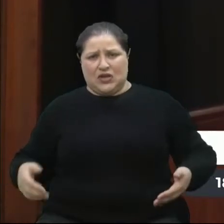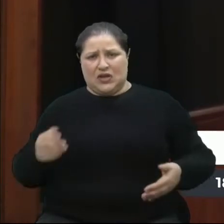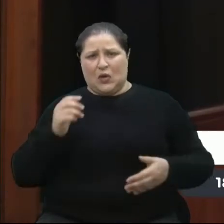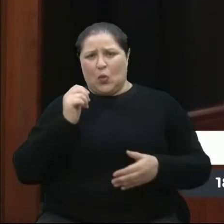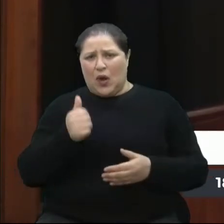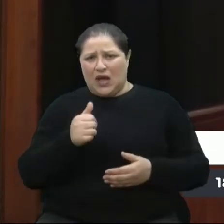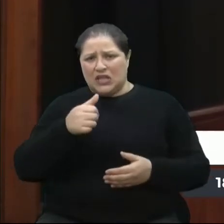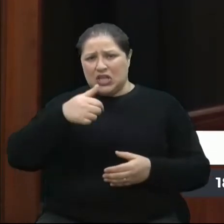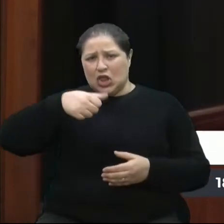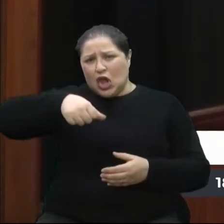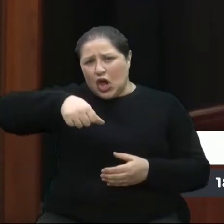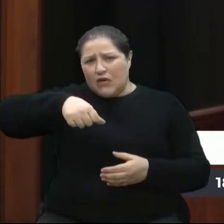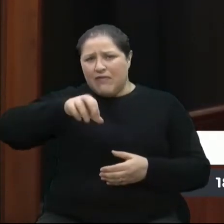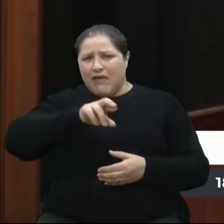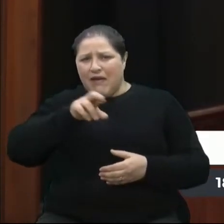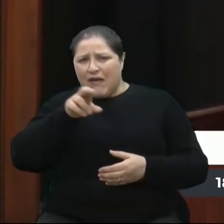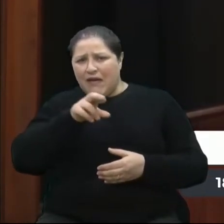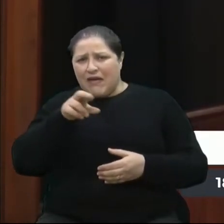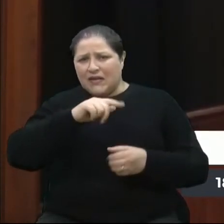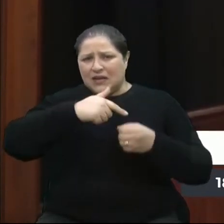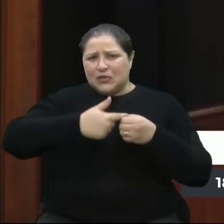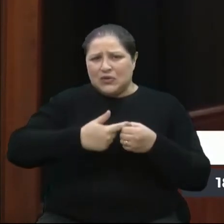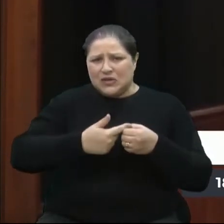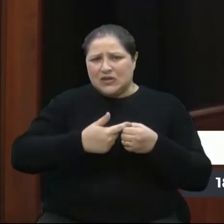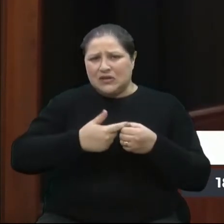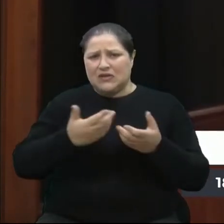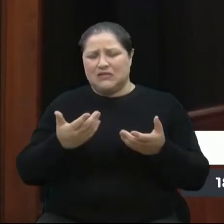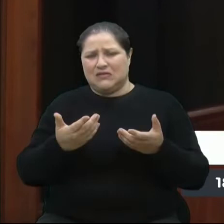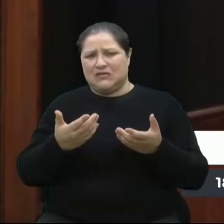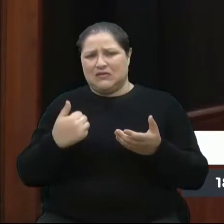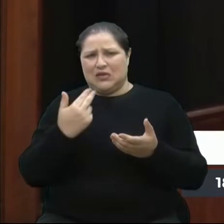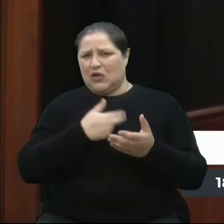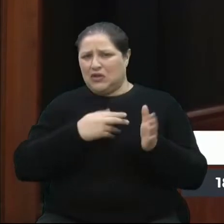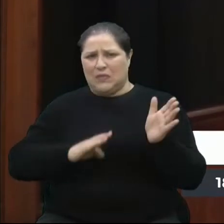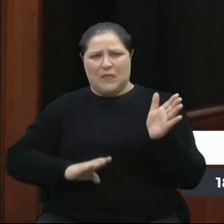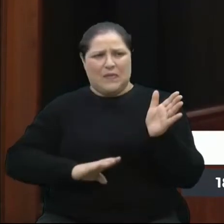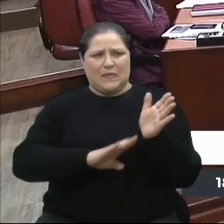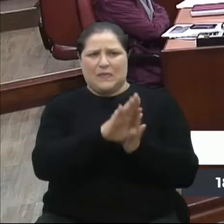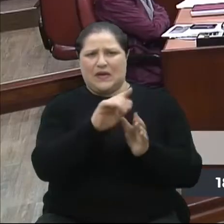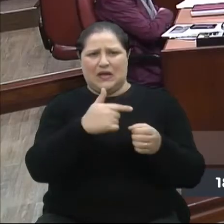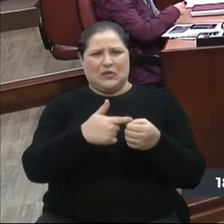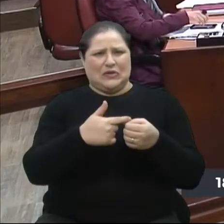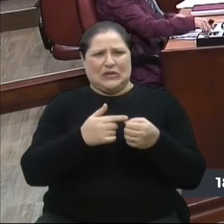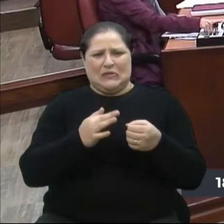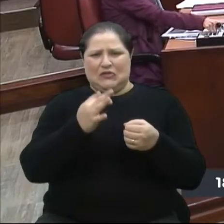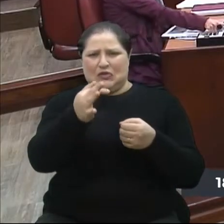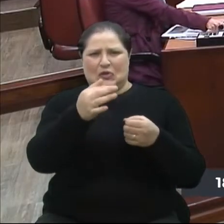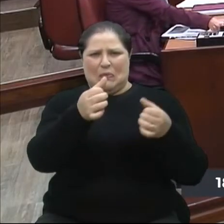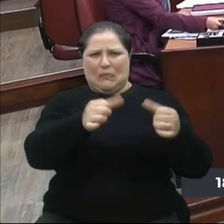nós vamos seguindo em caminho ao caos. Sua parte, vereadora Rose.